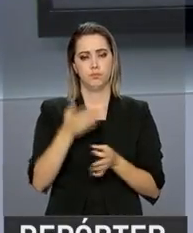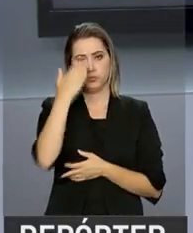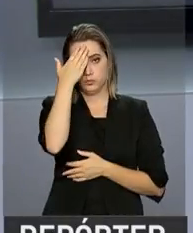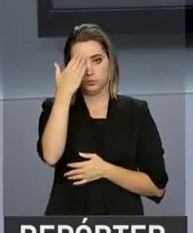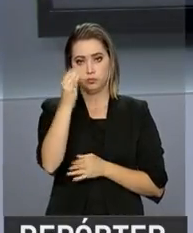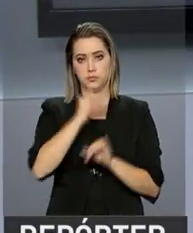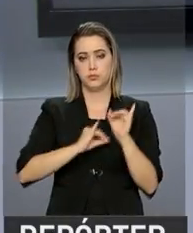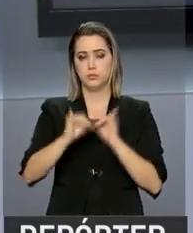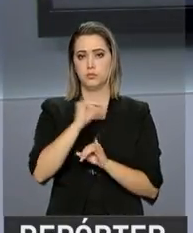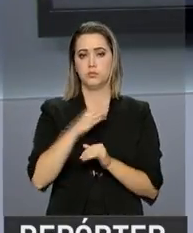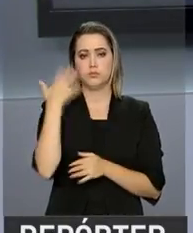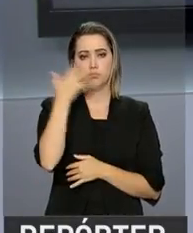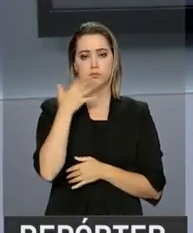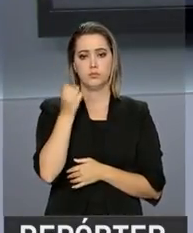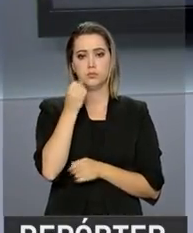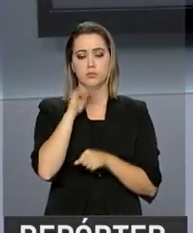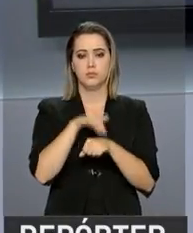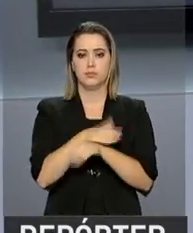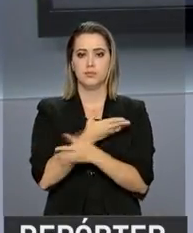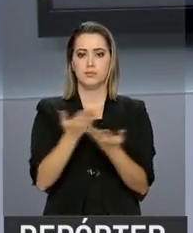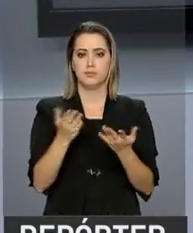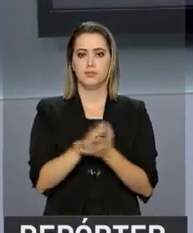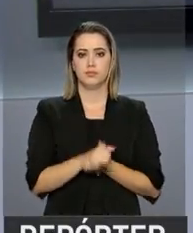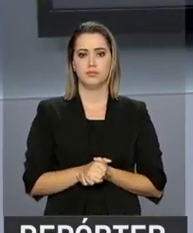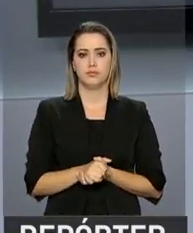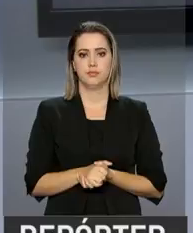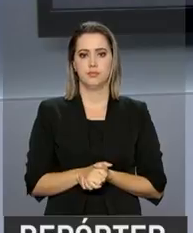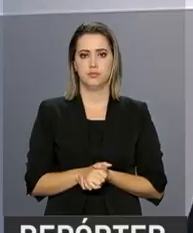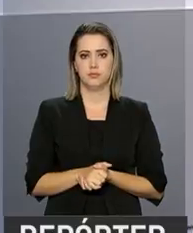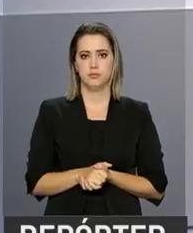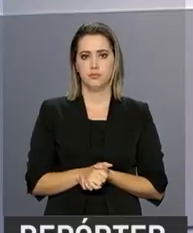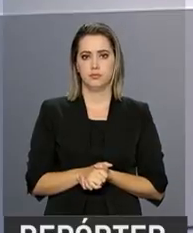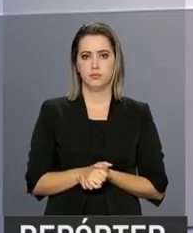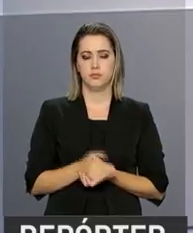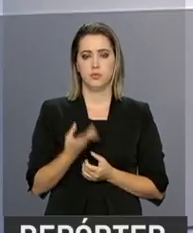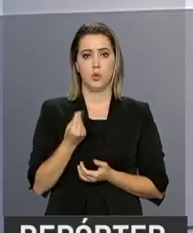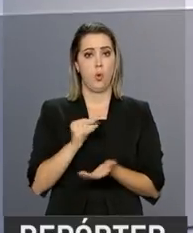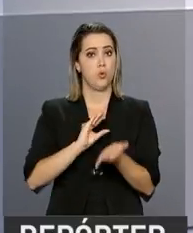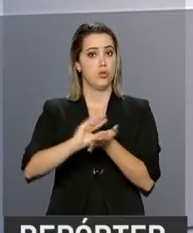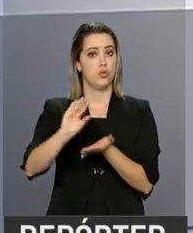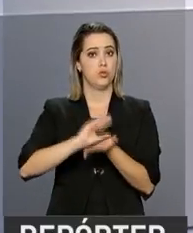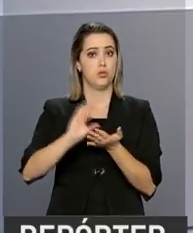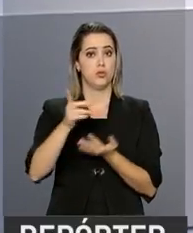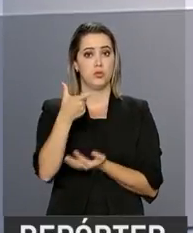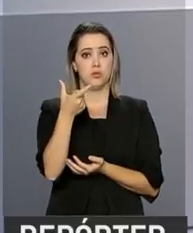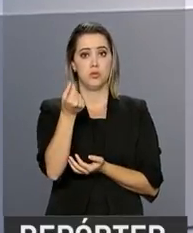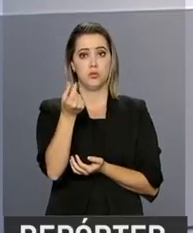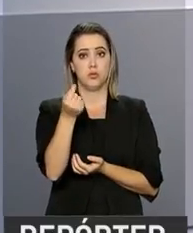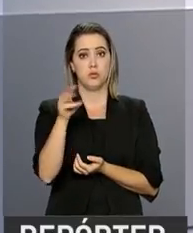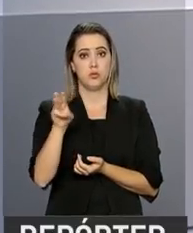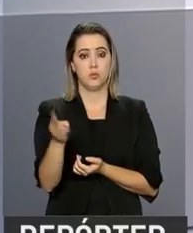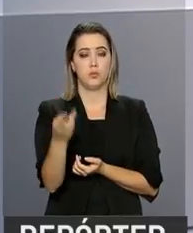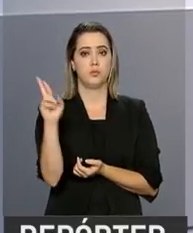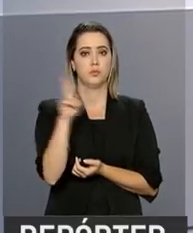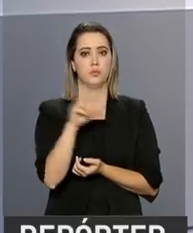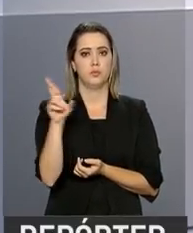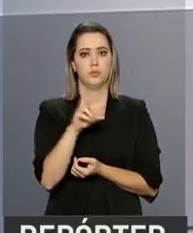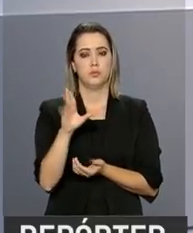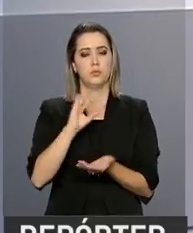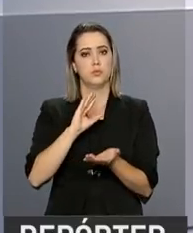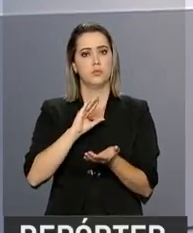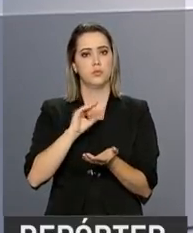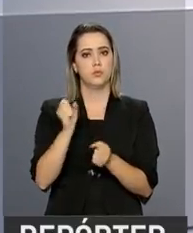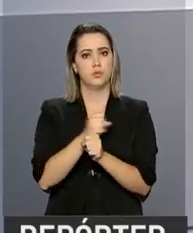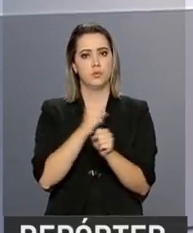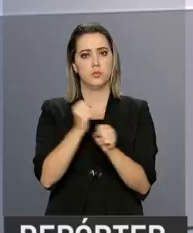obrigado pelas explicações uma boa noite pra você com um investimento de cerca de 200 milhões de reais vão